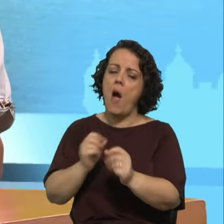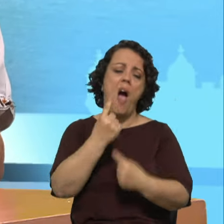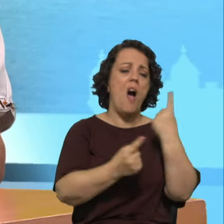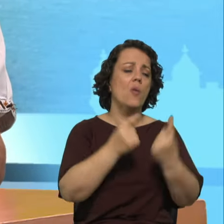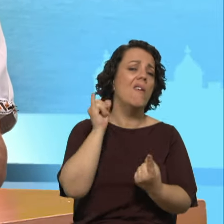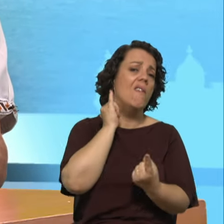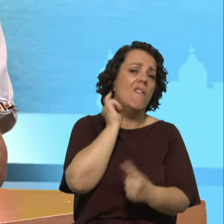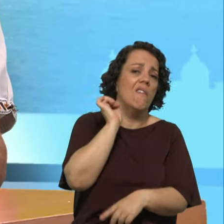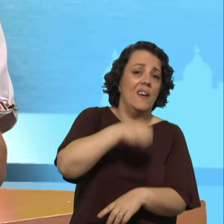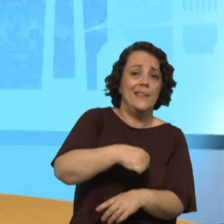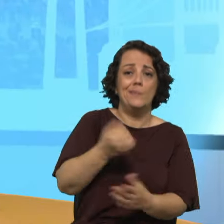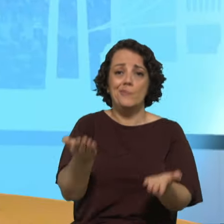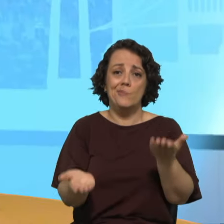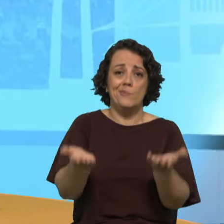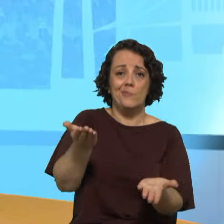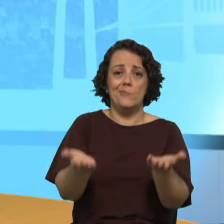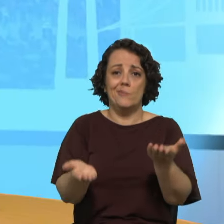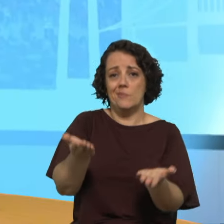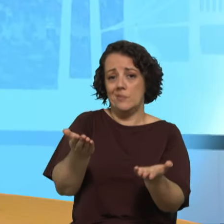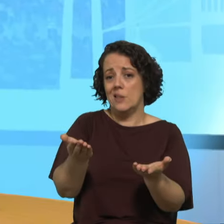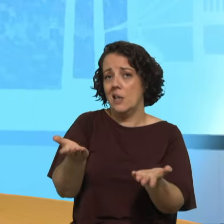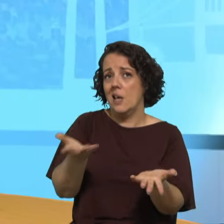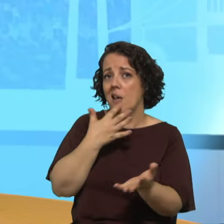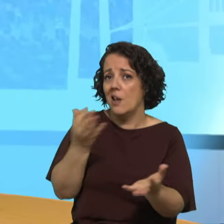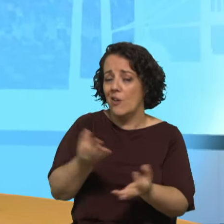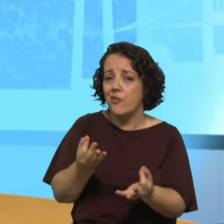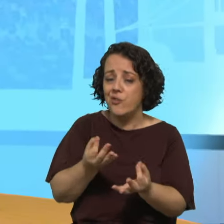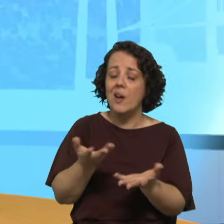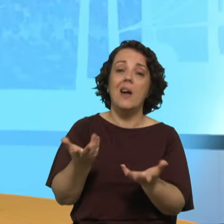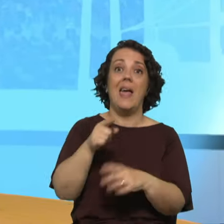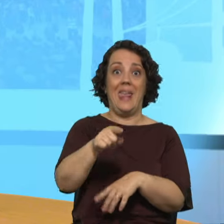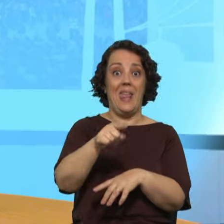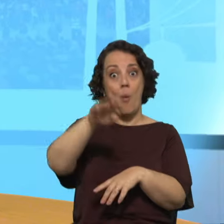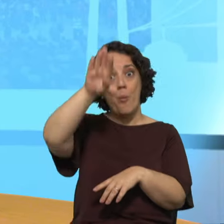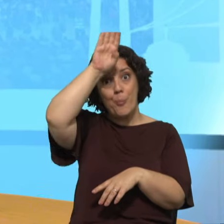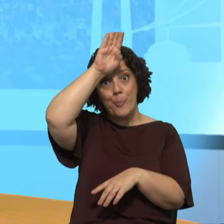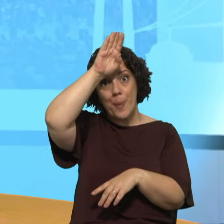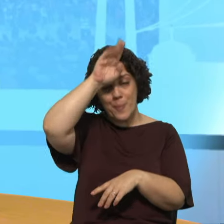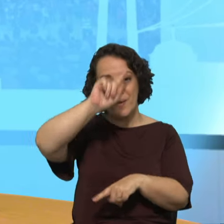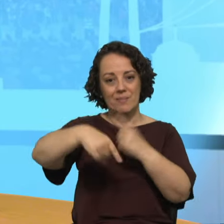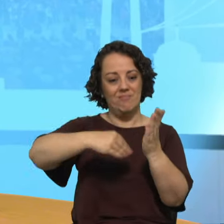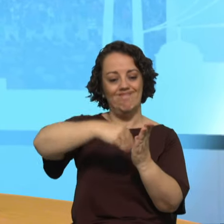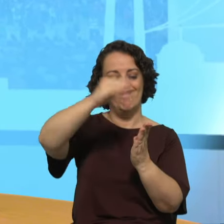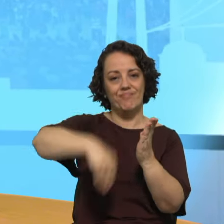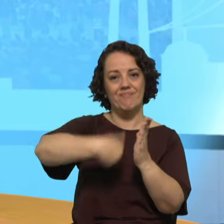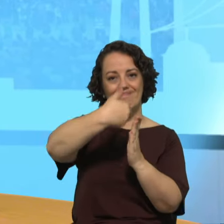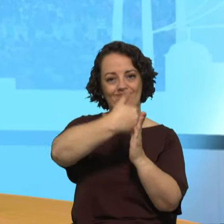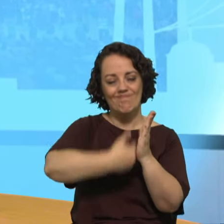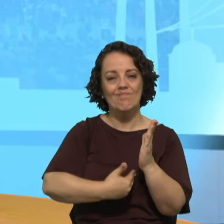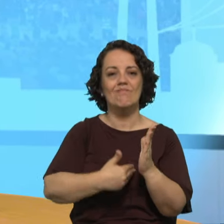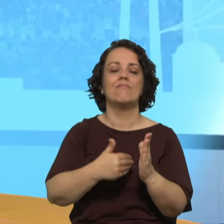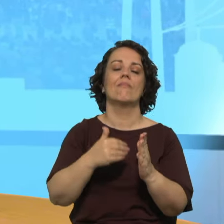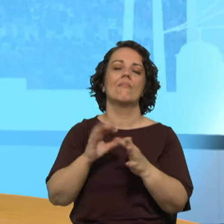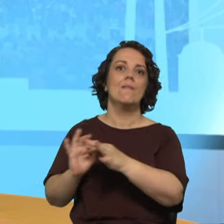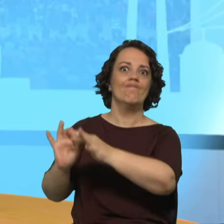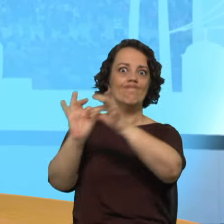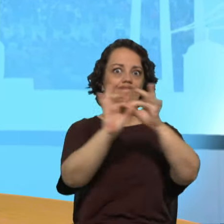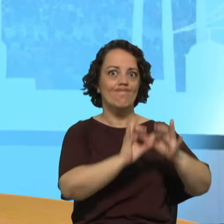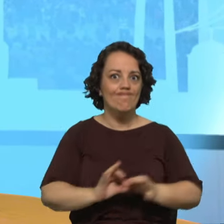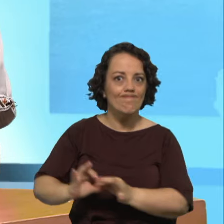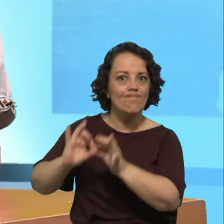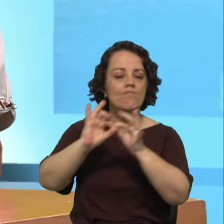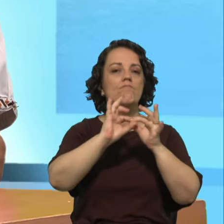é mas é verdade que sobretudo depois do Papa ter publicado a laudato si as questões de uma Ecologia